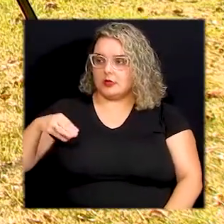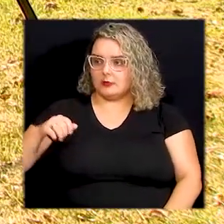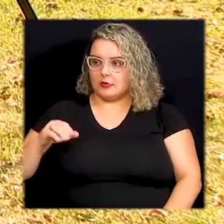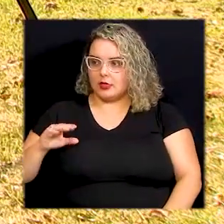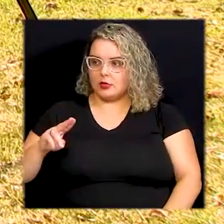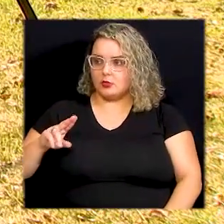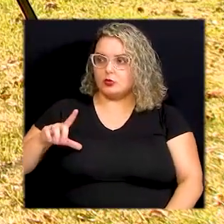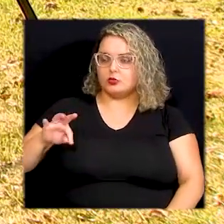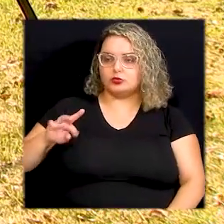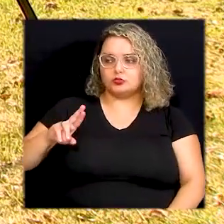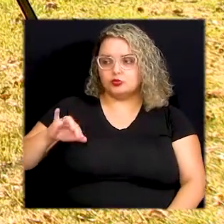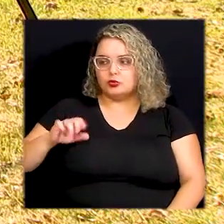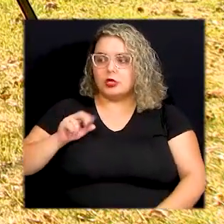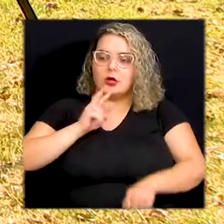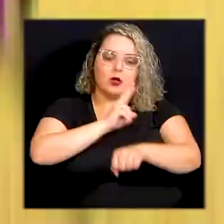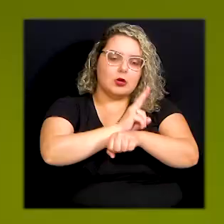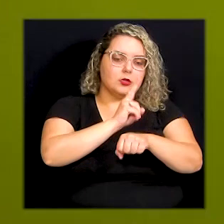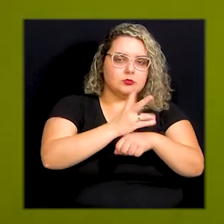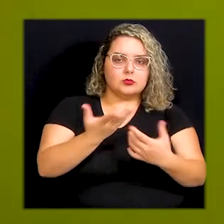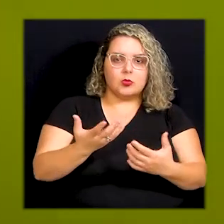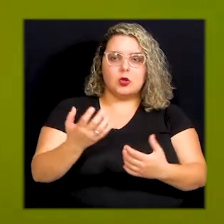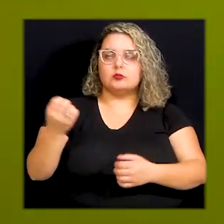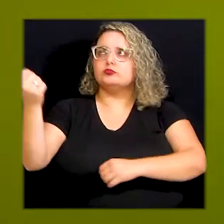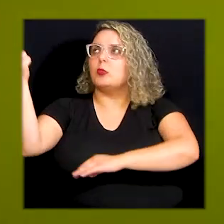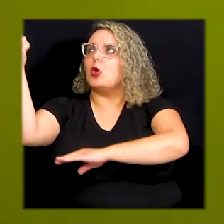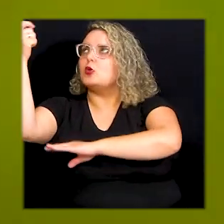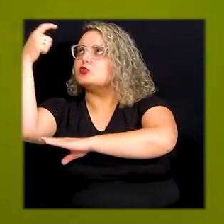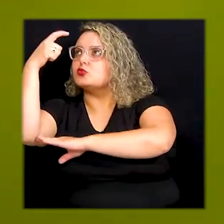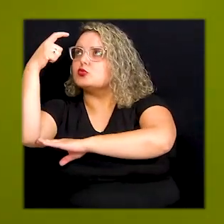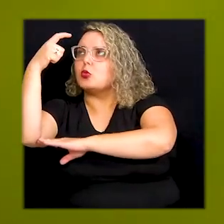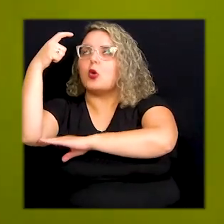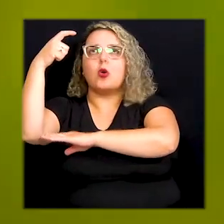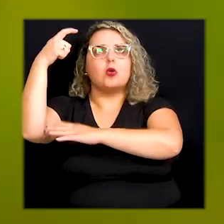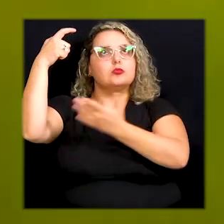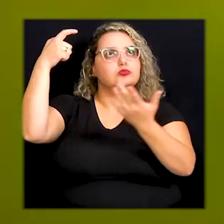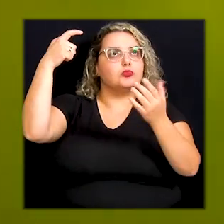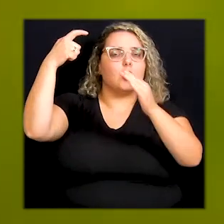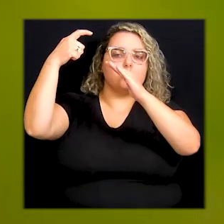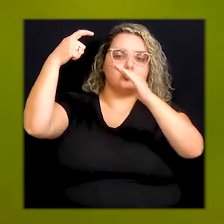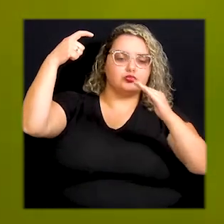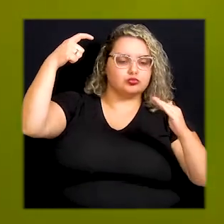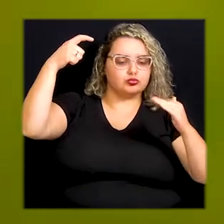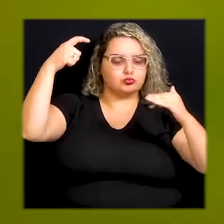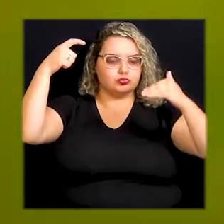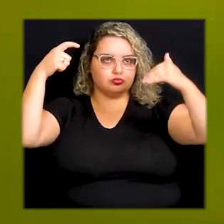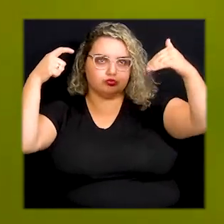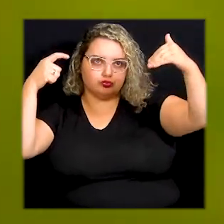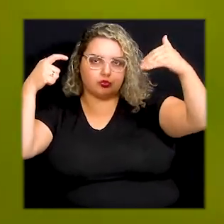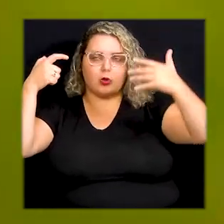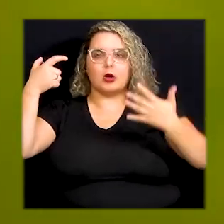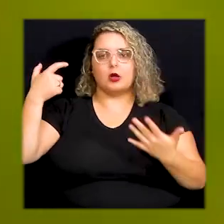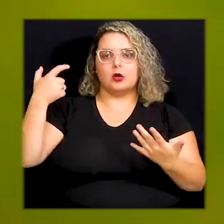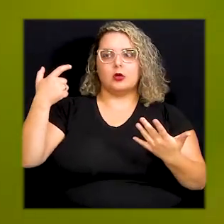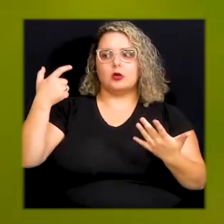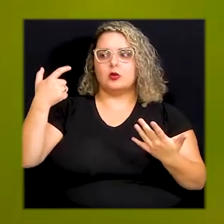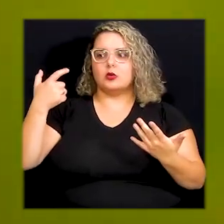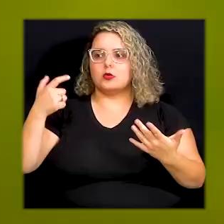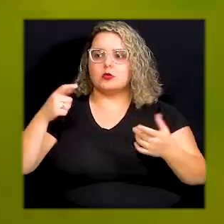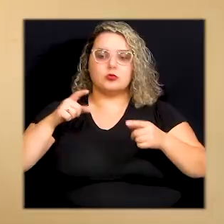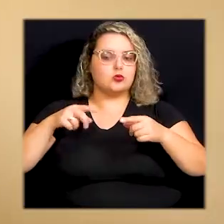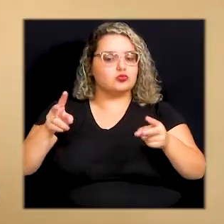permacultura o que é o cuidado que vai integrar posição do sol, os declives, os aclives,